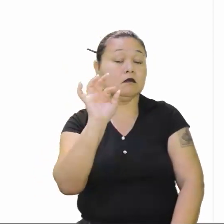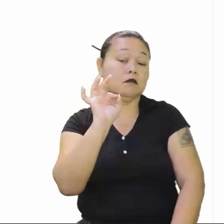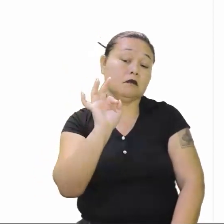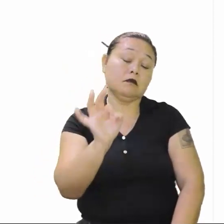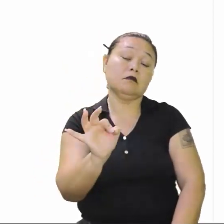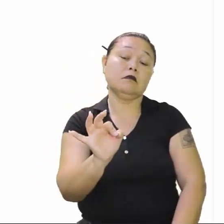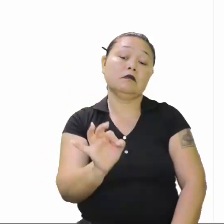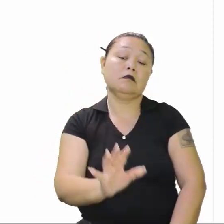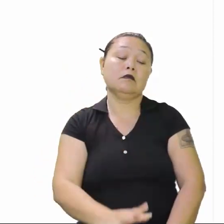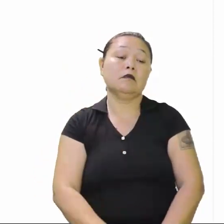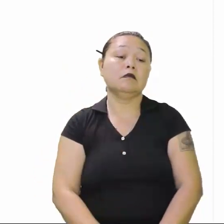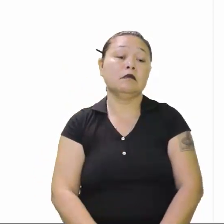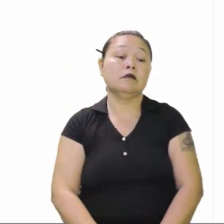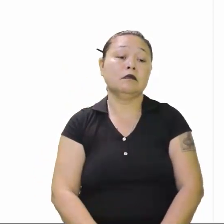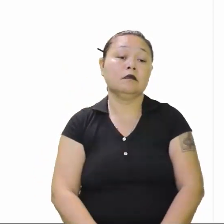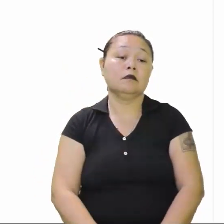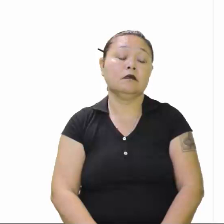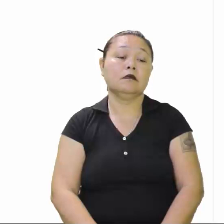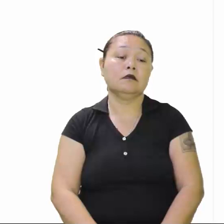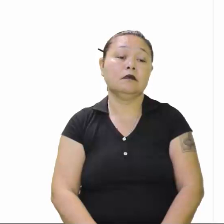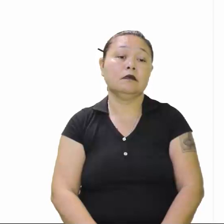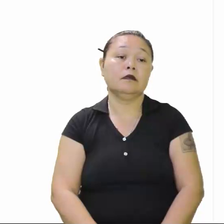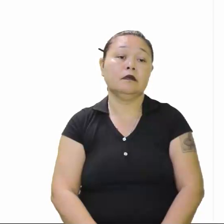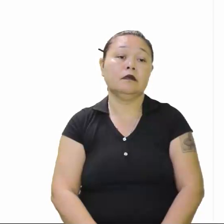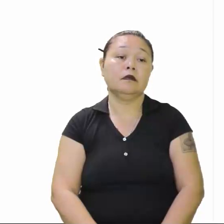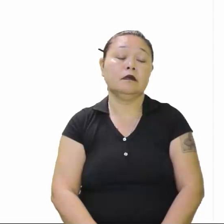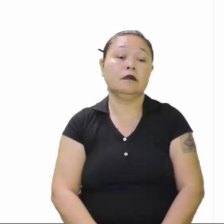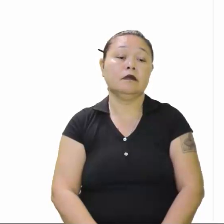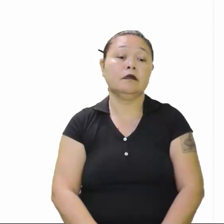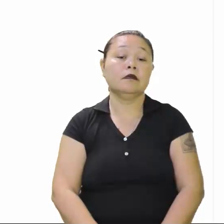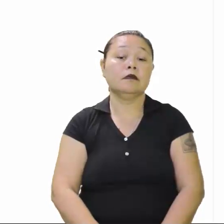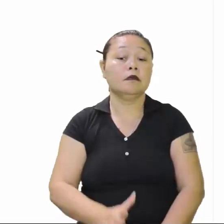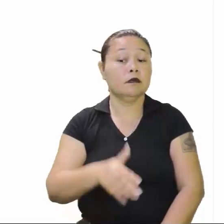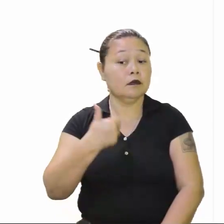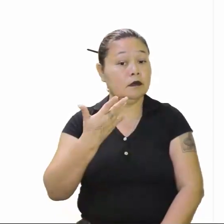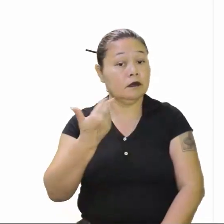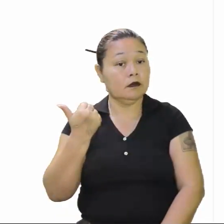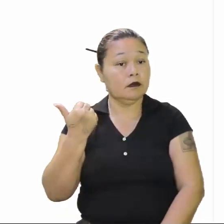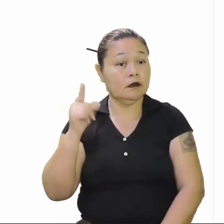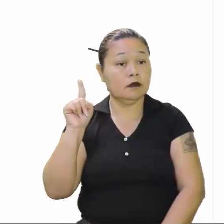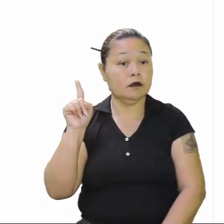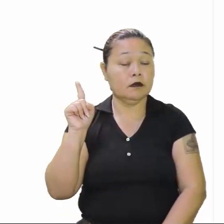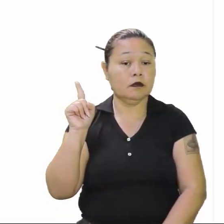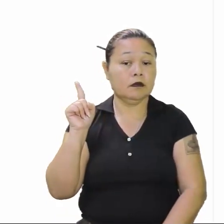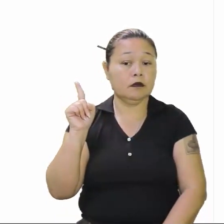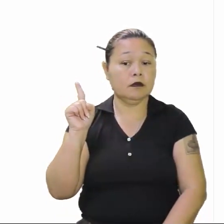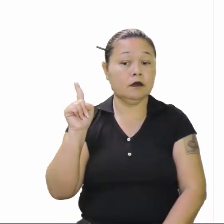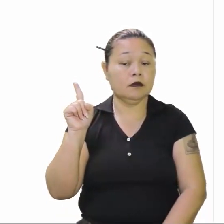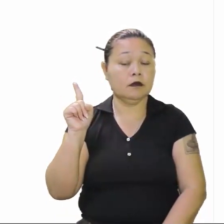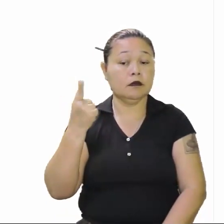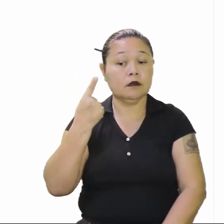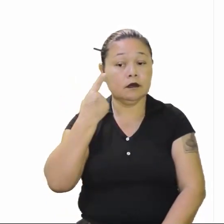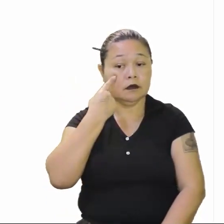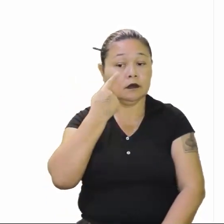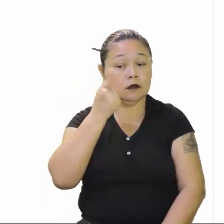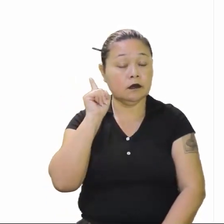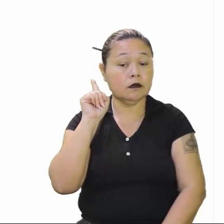completamente correto. Vamos lá, então? Olha só, meu caro